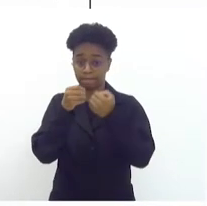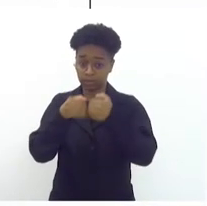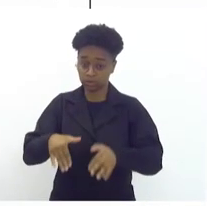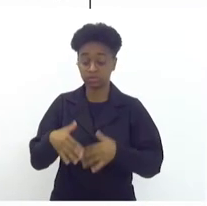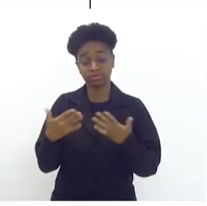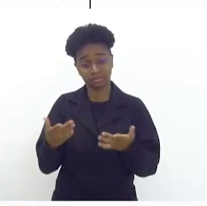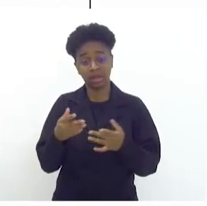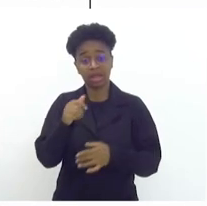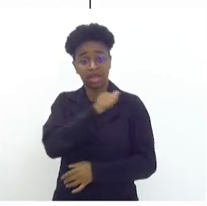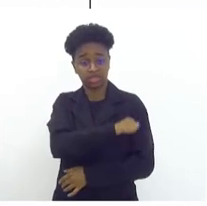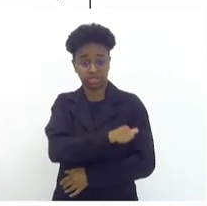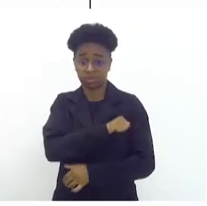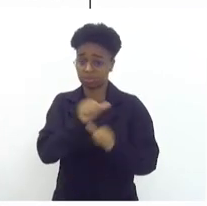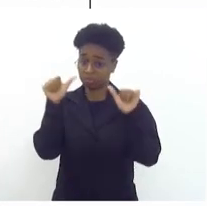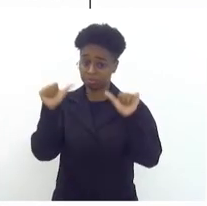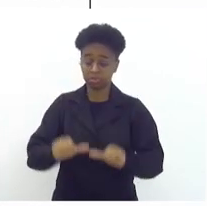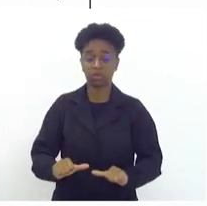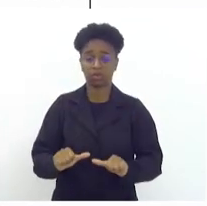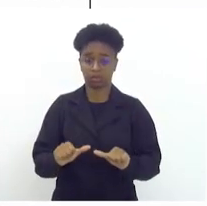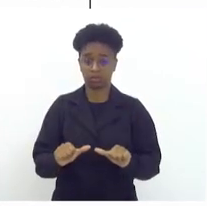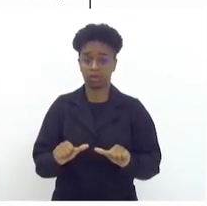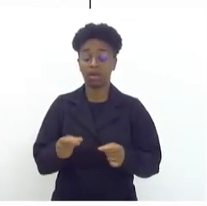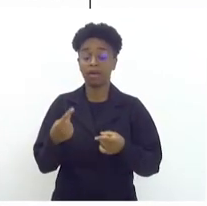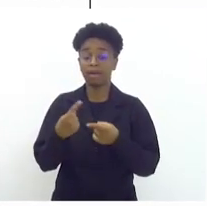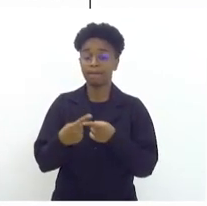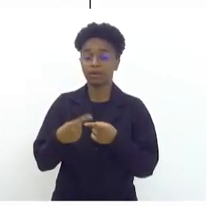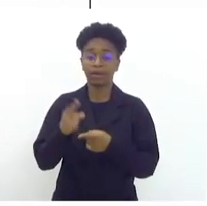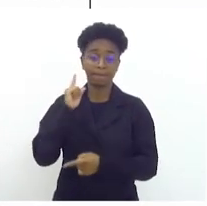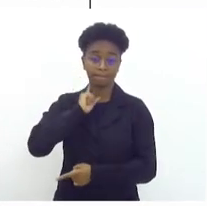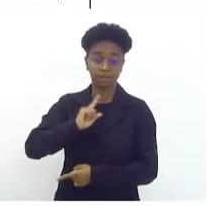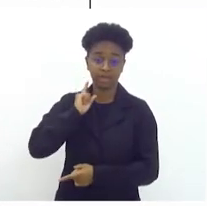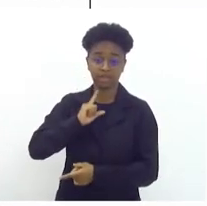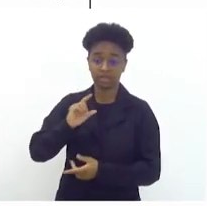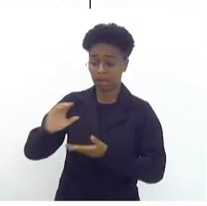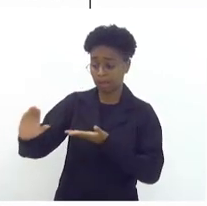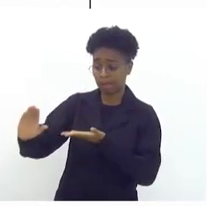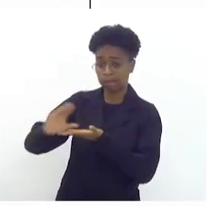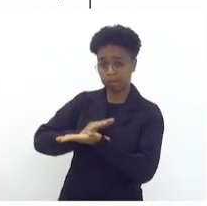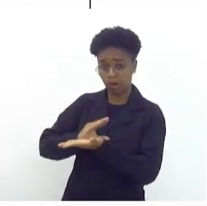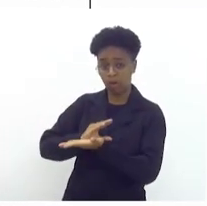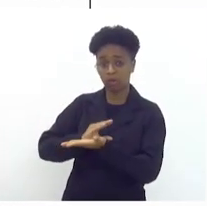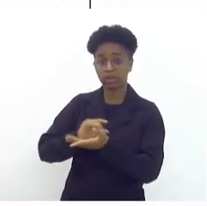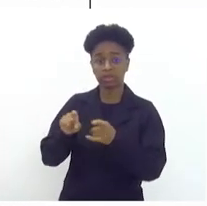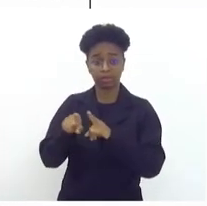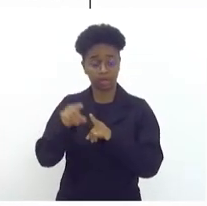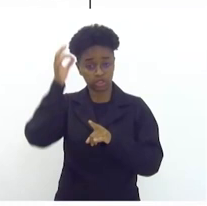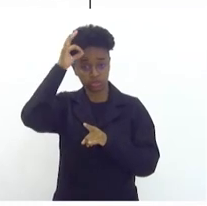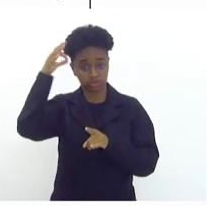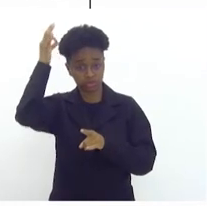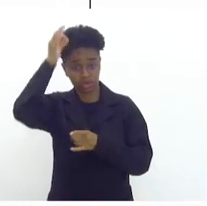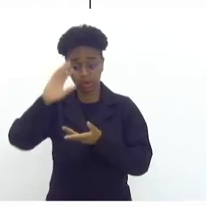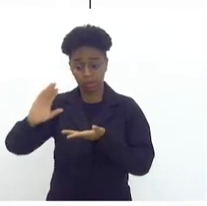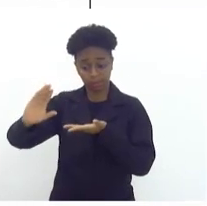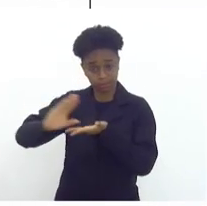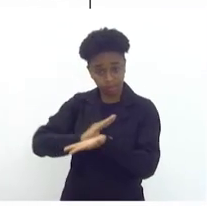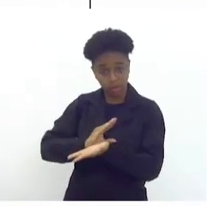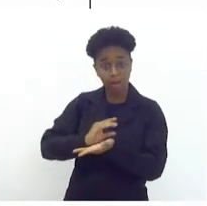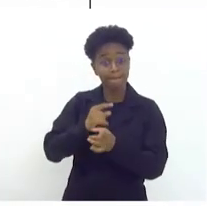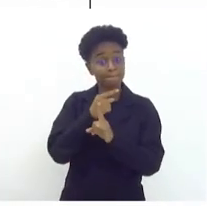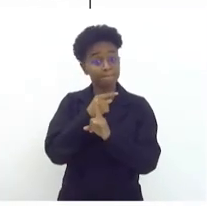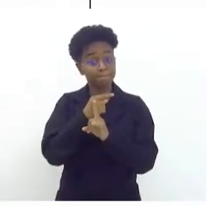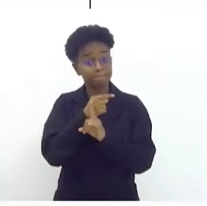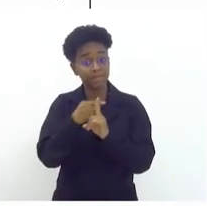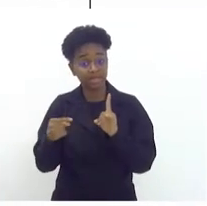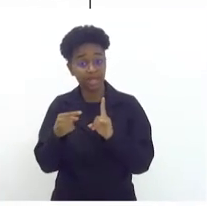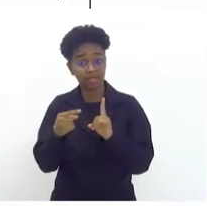do Rio de Janeiro muito mais Deputado André Correia porque minas recebe de volta e o Espírito Santo metade do que arrecadado lá e